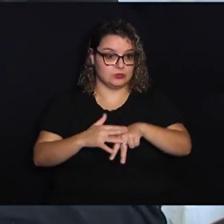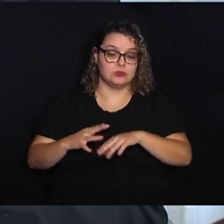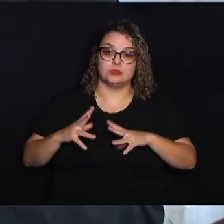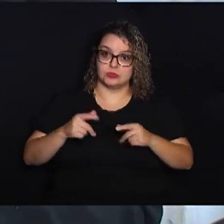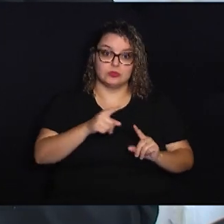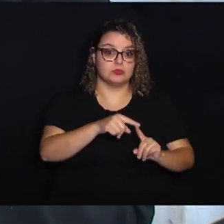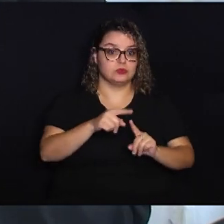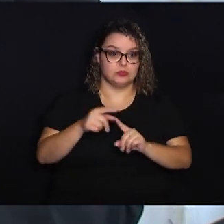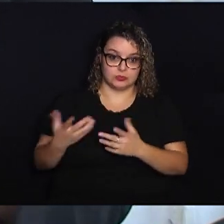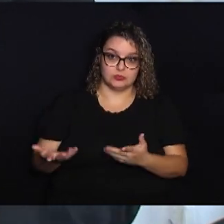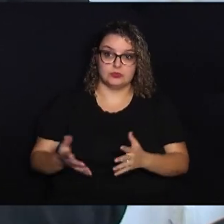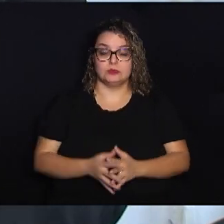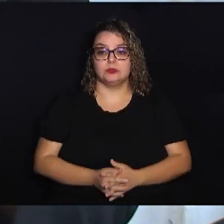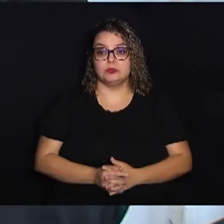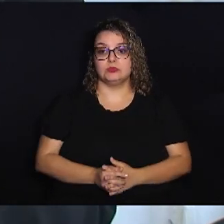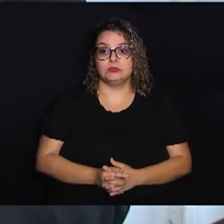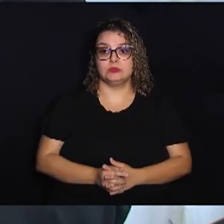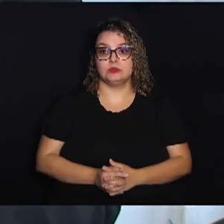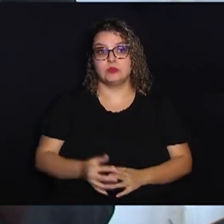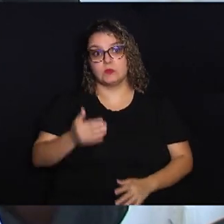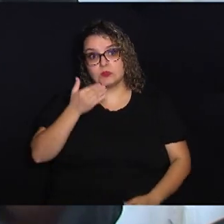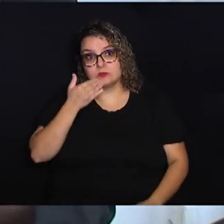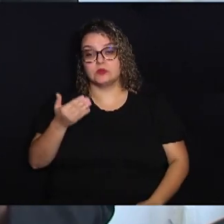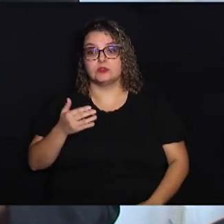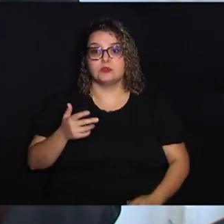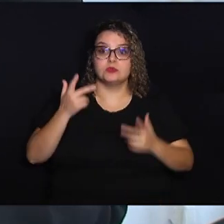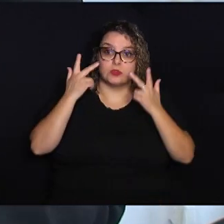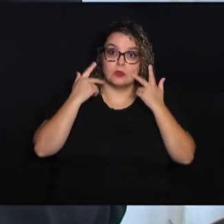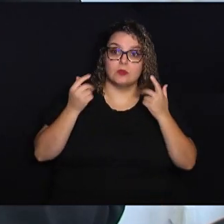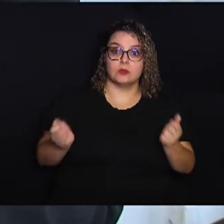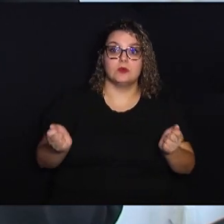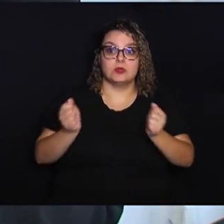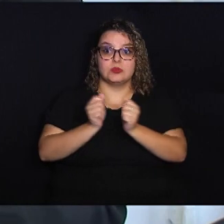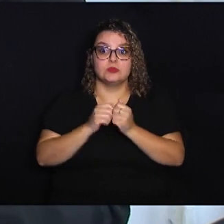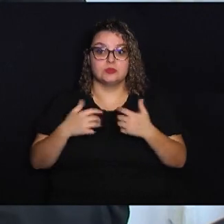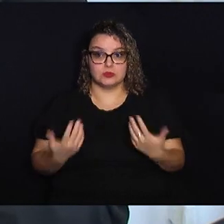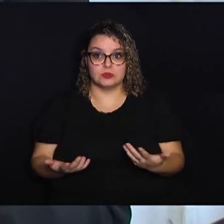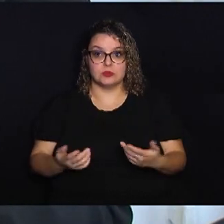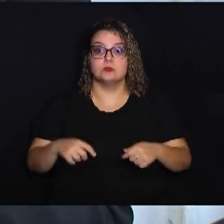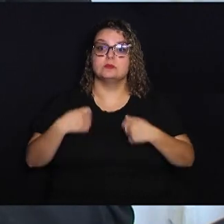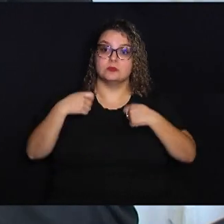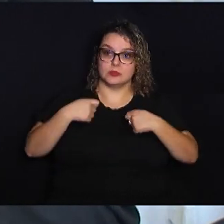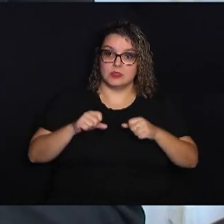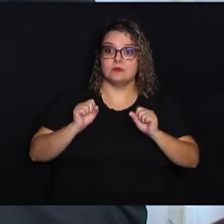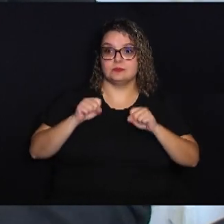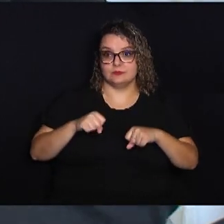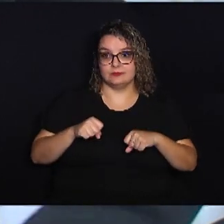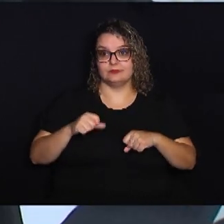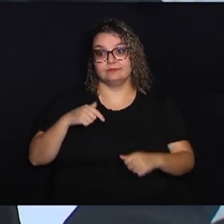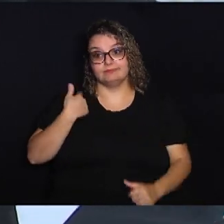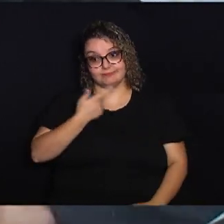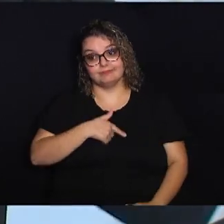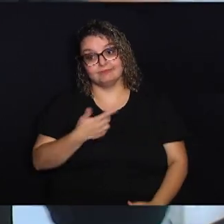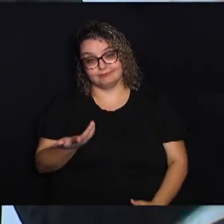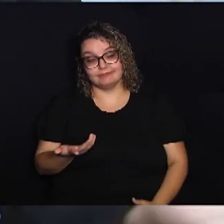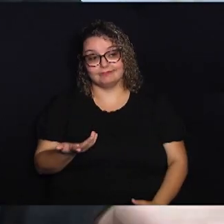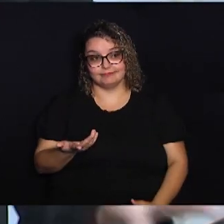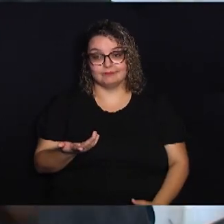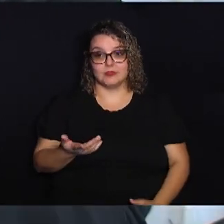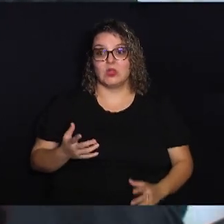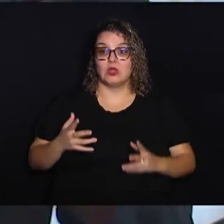tipos, né? Então, essa demanda, geralmente, ela acompanha, mas precisamos sim, estamos, né, com todo